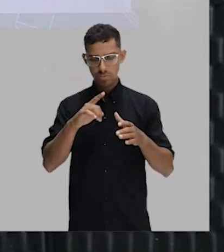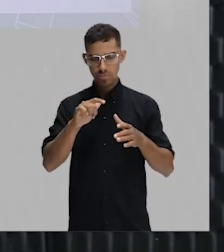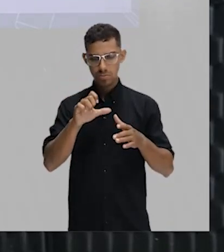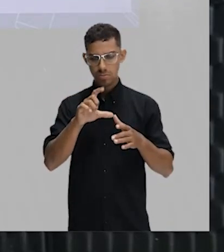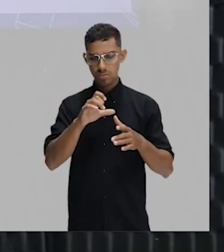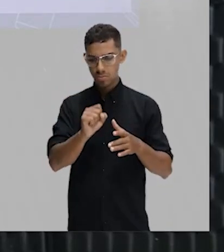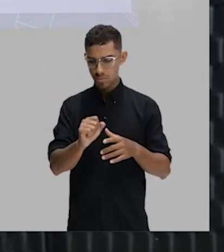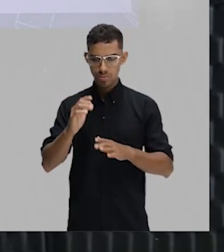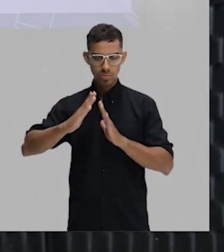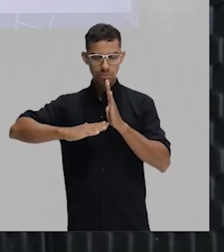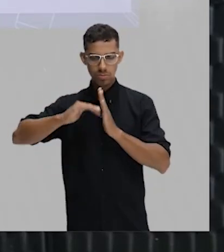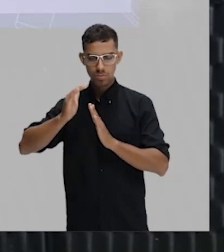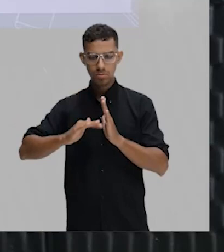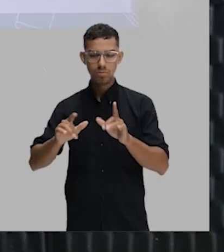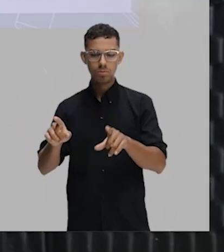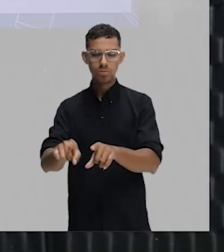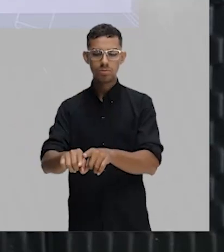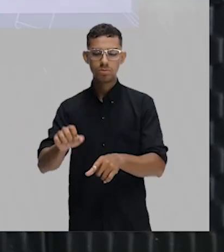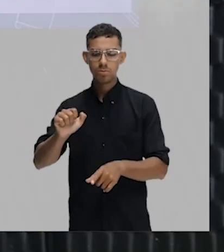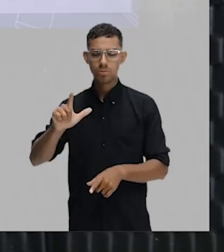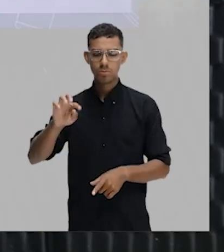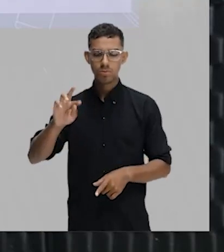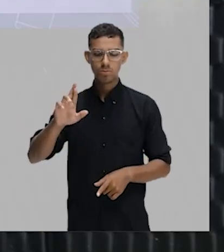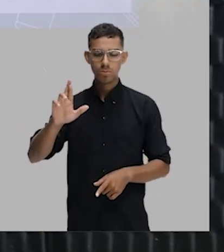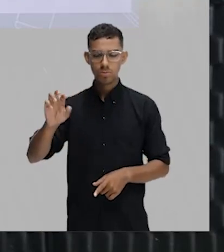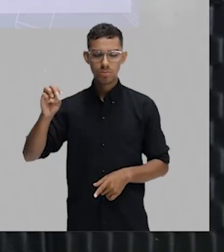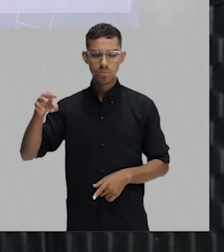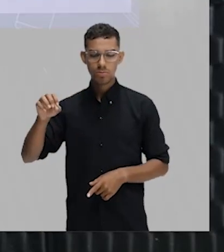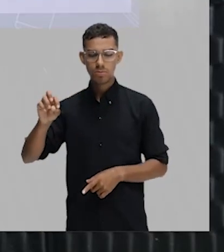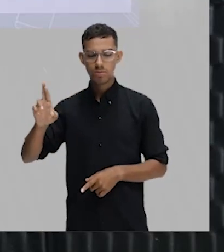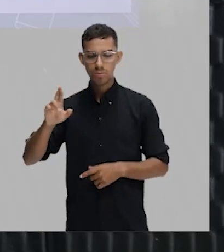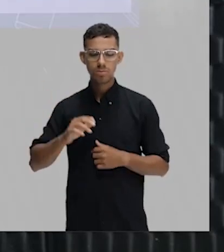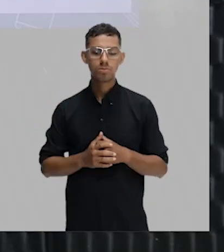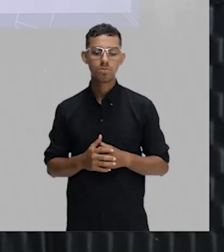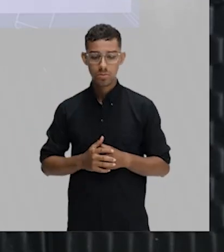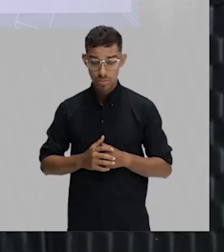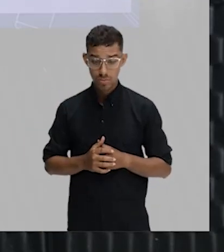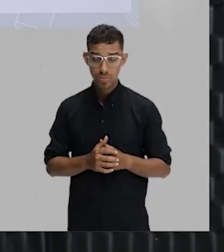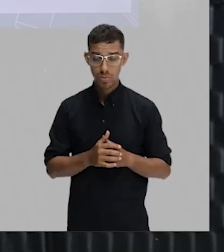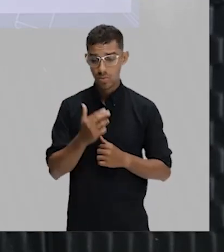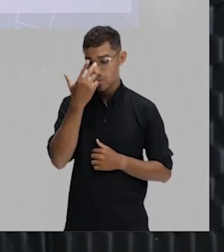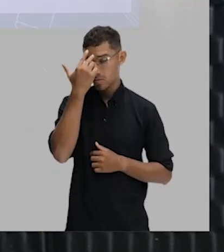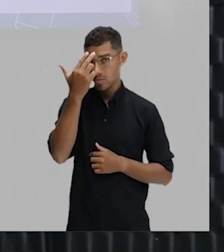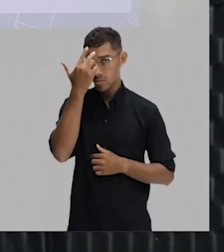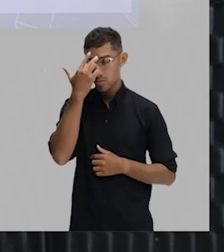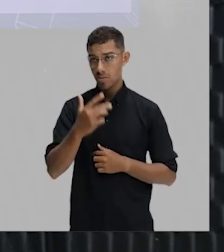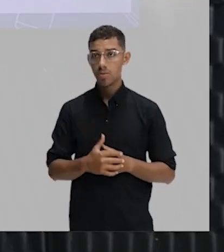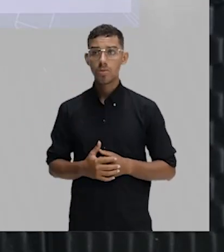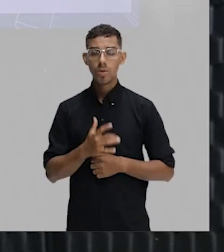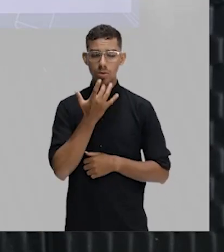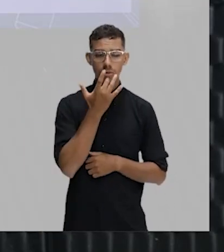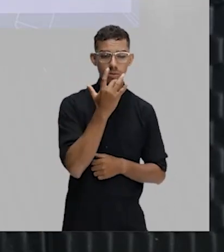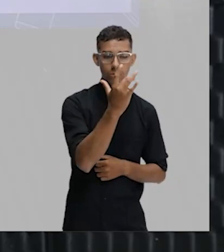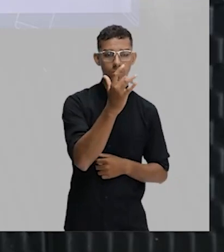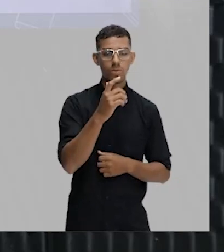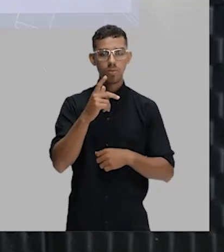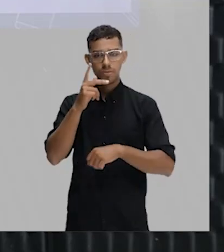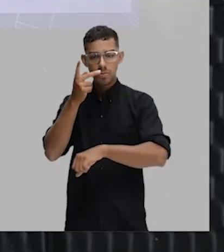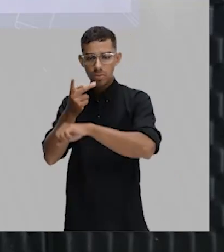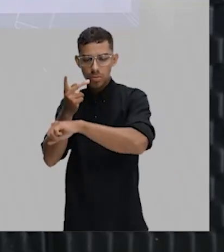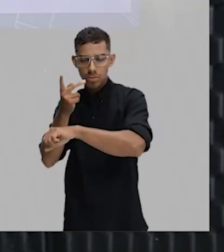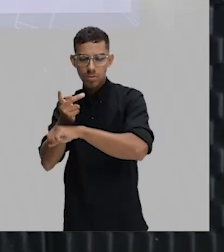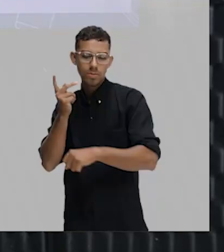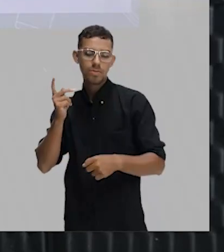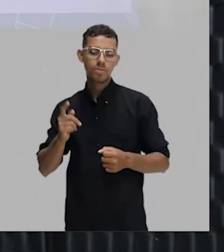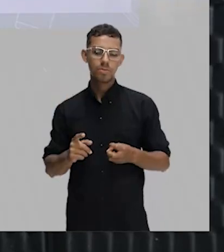que foi tombado pelo Patrimônio Nacional. Essas peças são de ouro, de prata, de bronze, são peças que foram